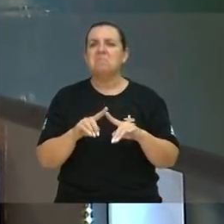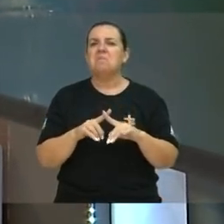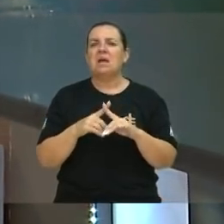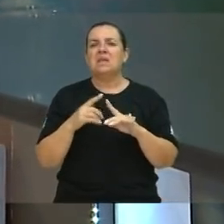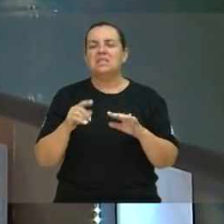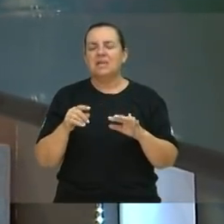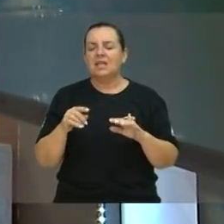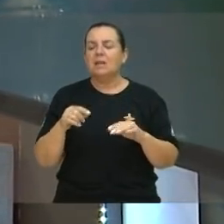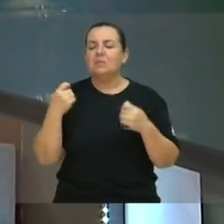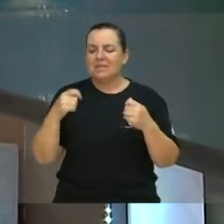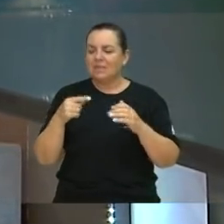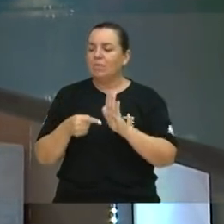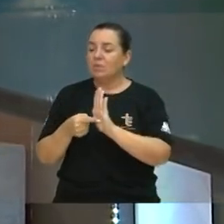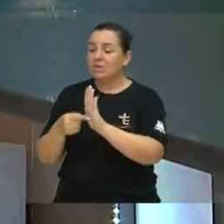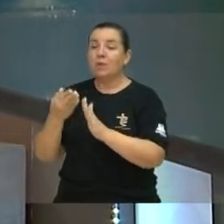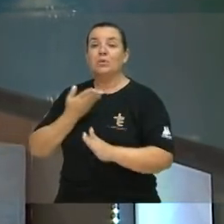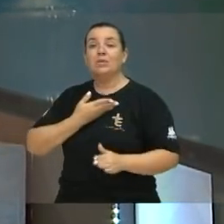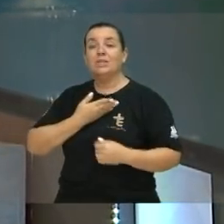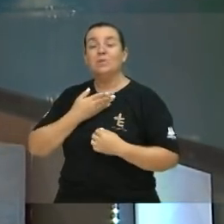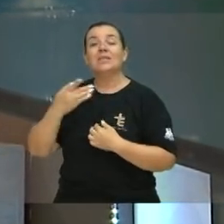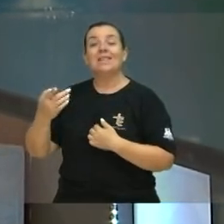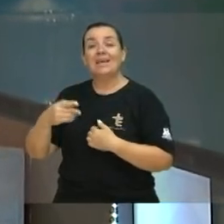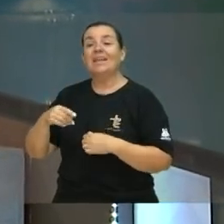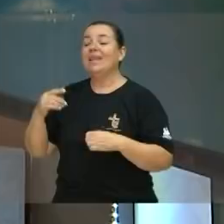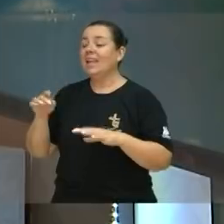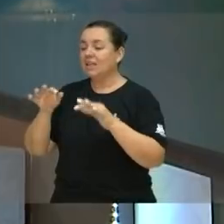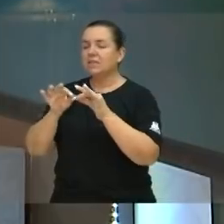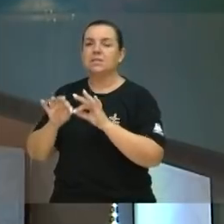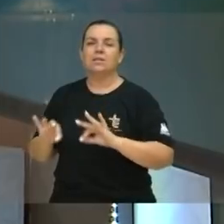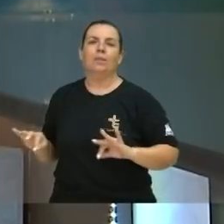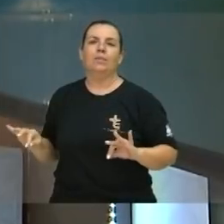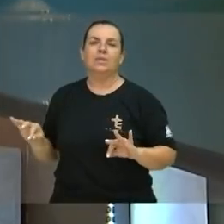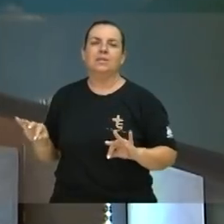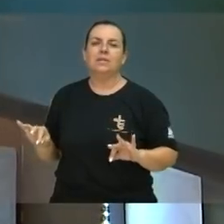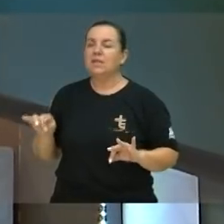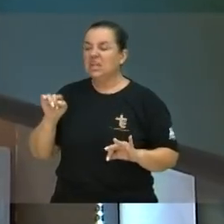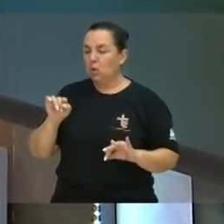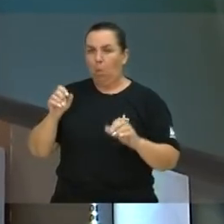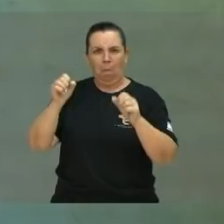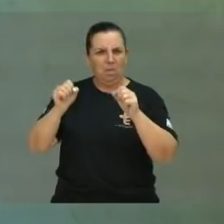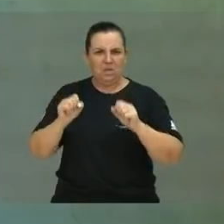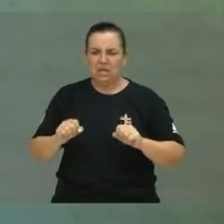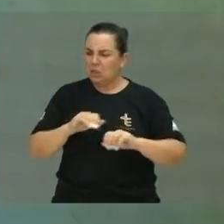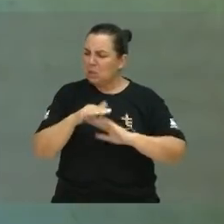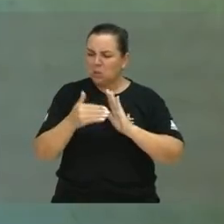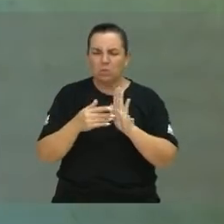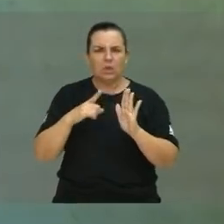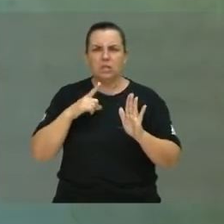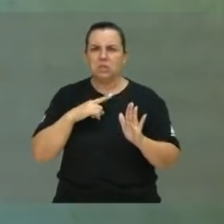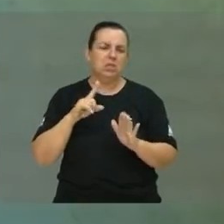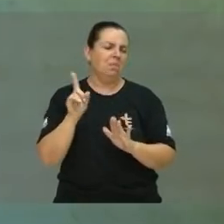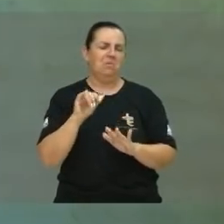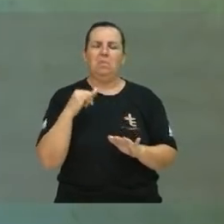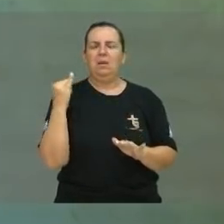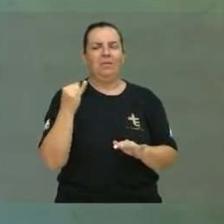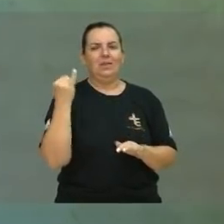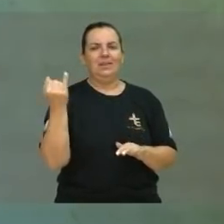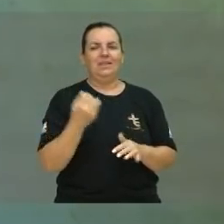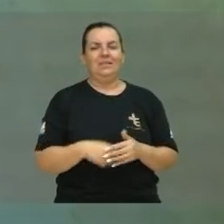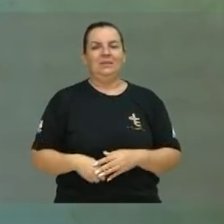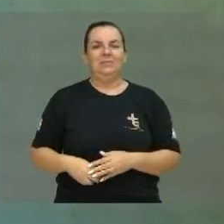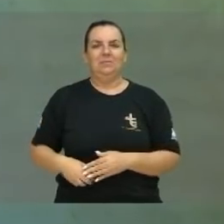o que existia essa interpretação do evangelista então depois